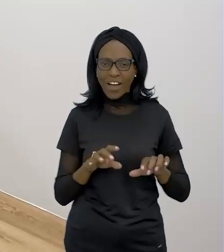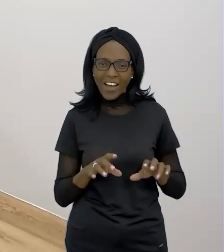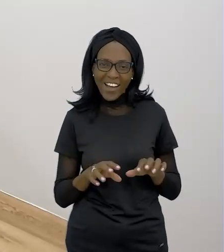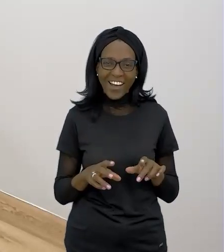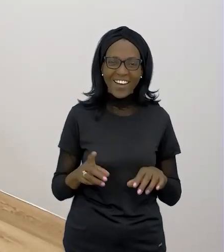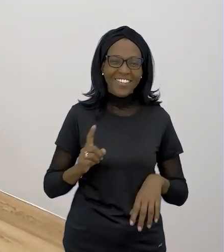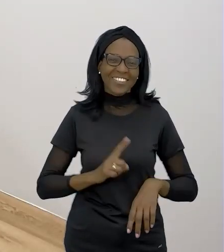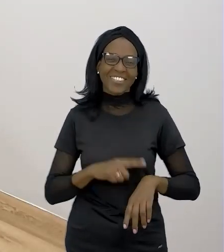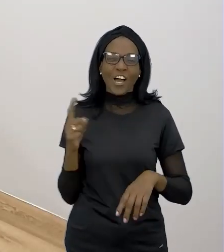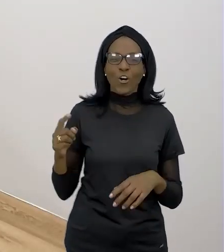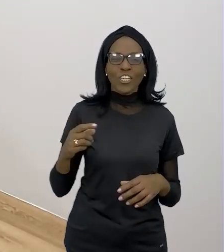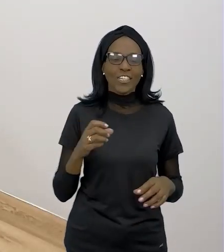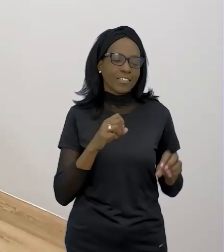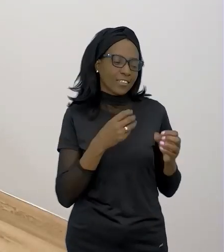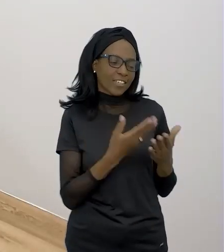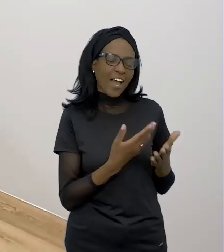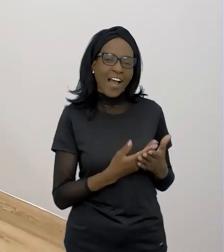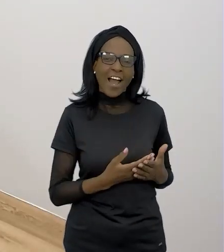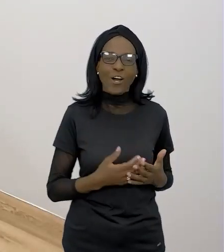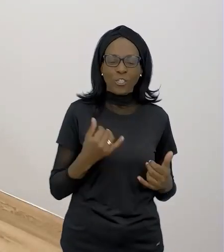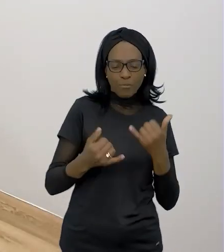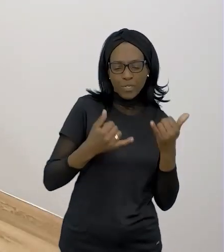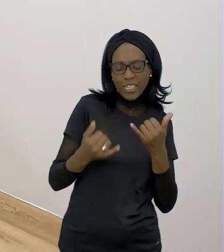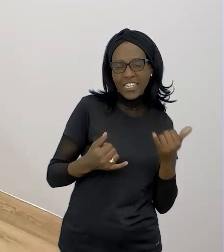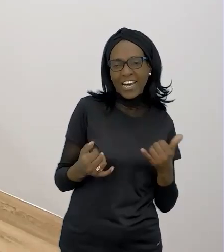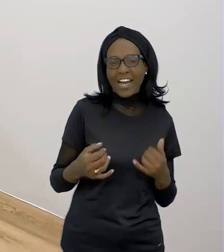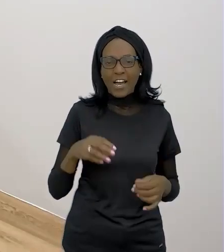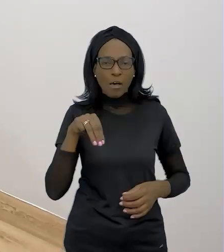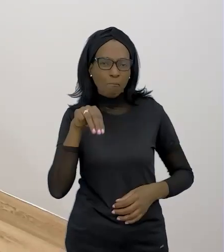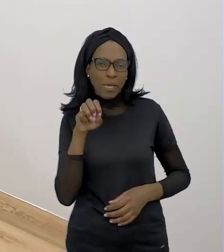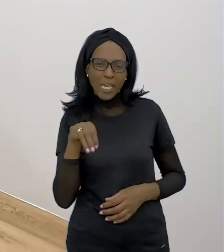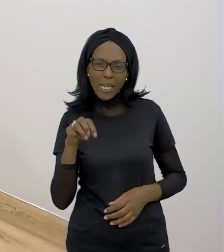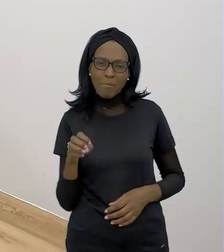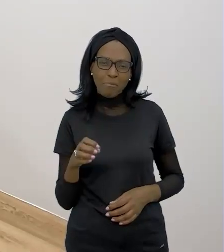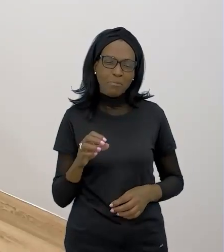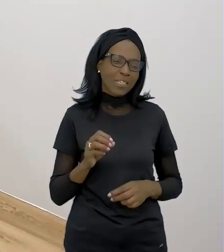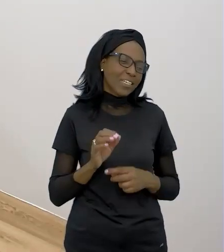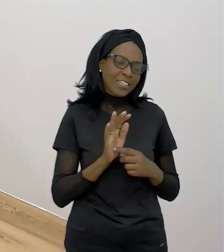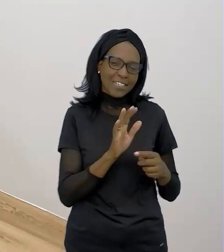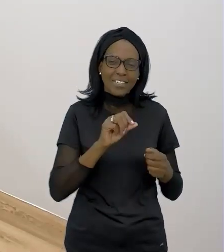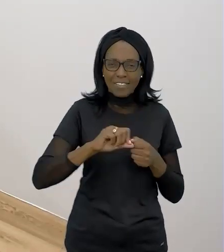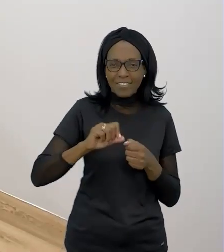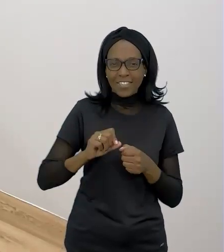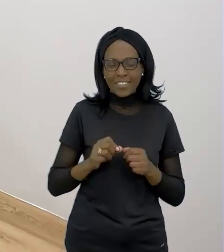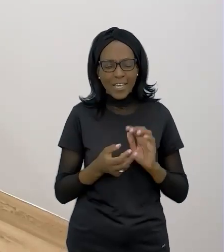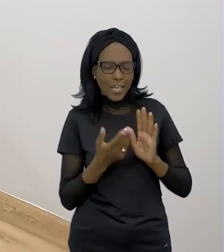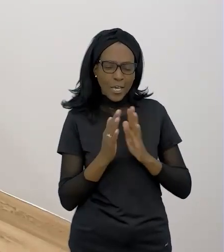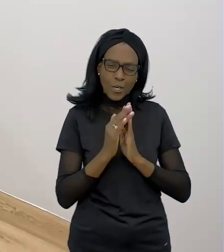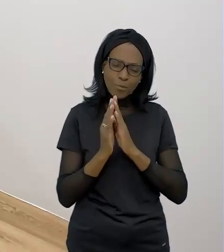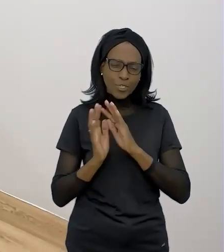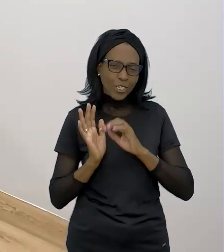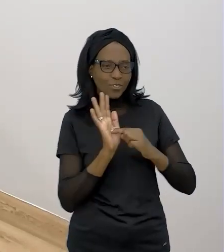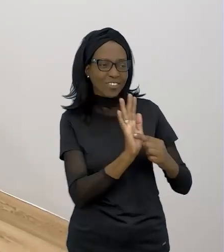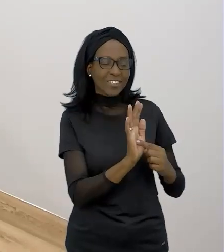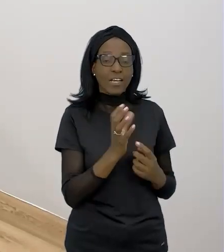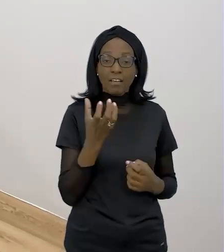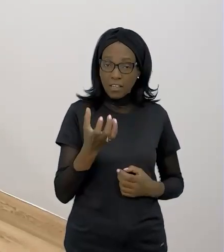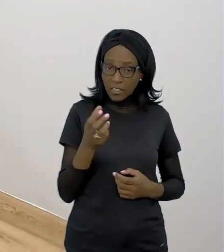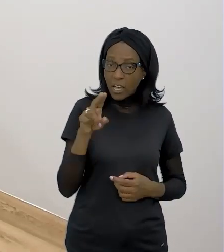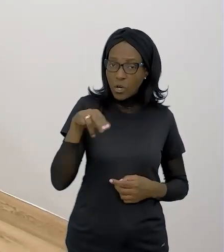meio da aula, entendeu? Fazendo memes. Então eles também podem ser convidados. Querem usar a